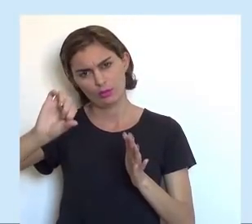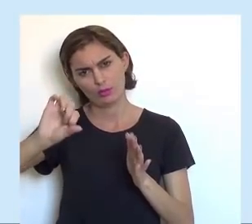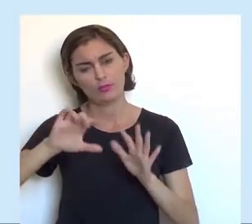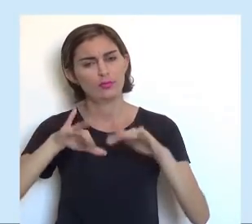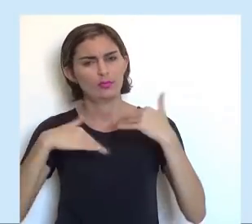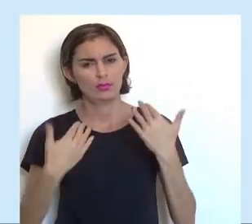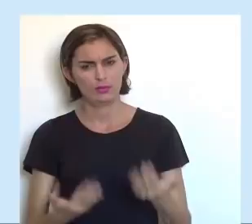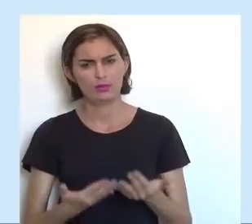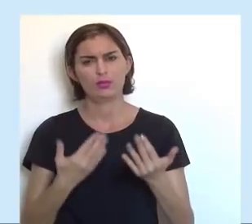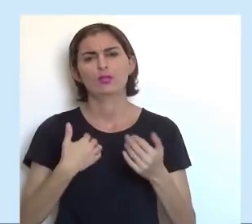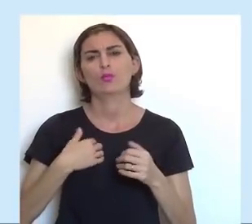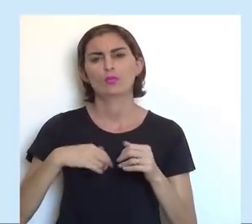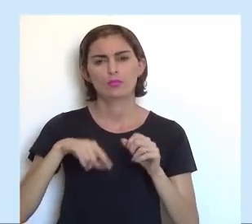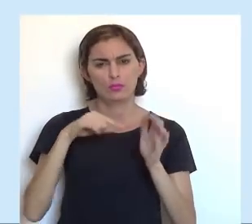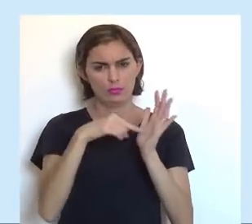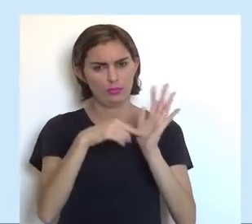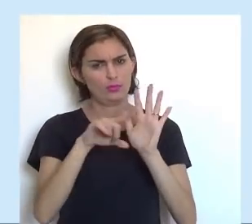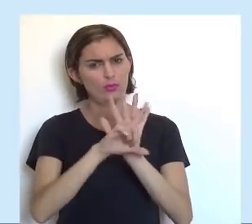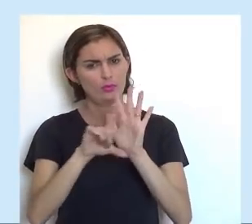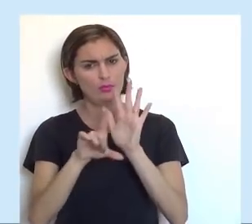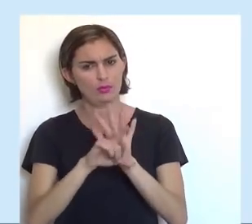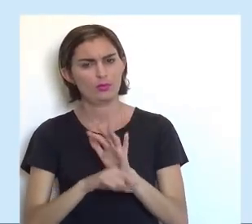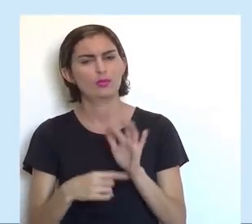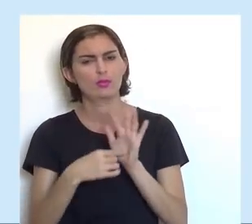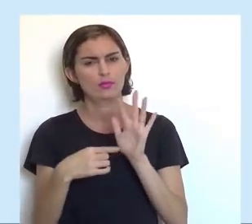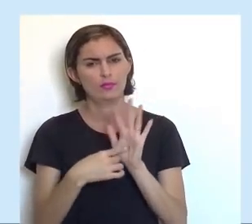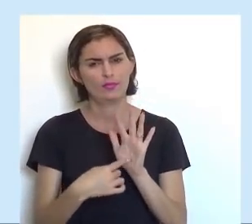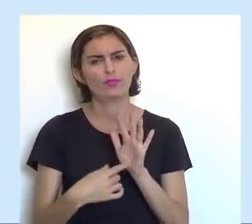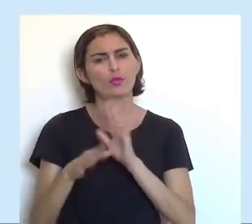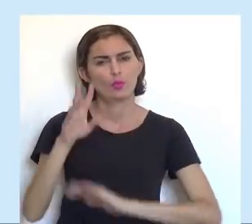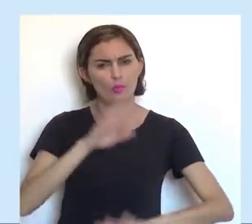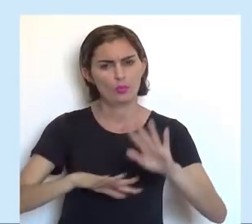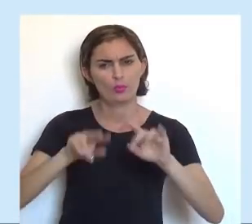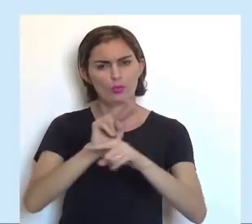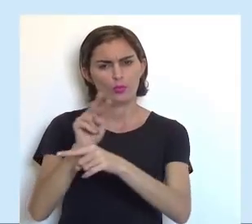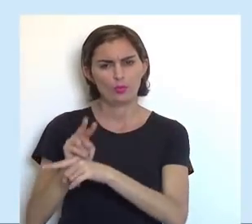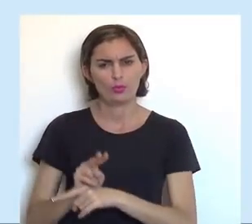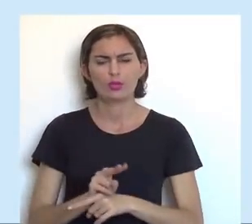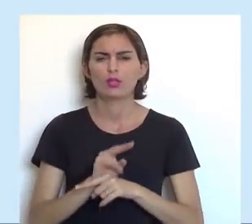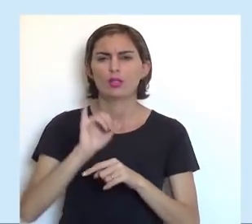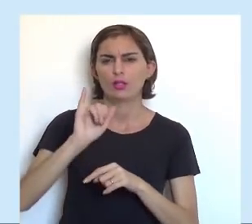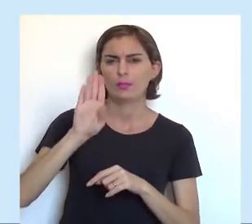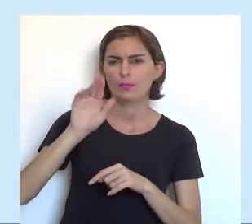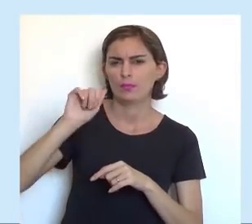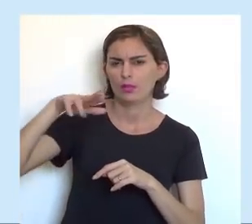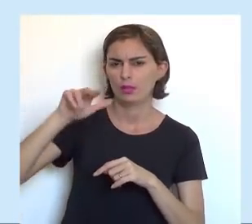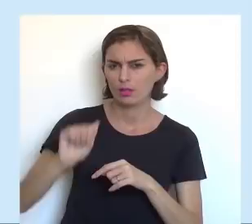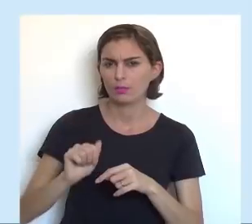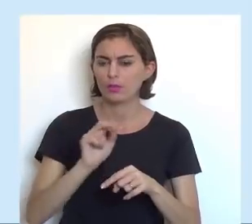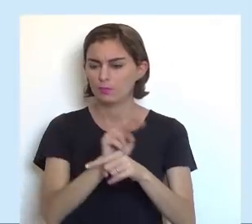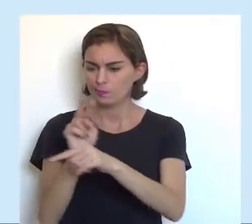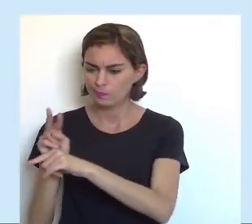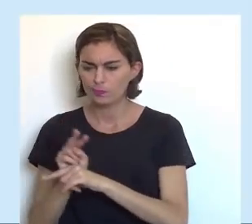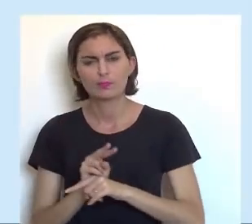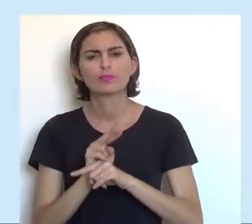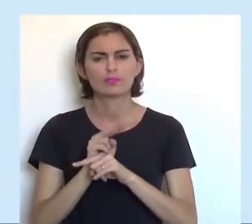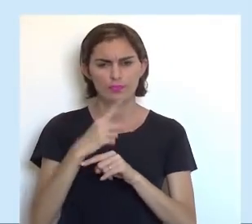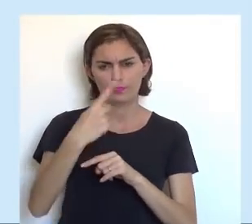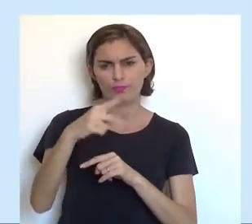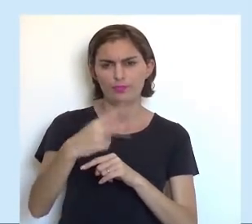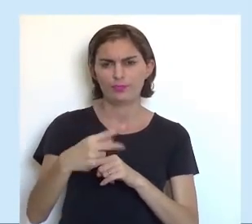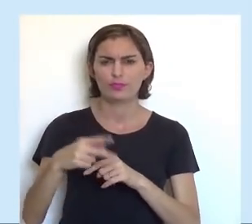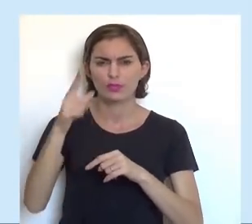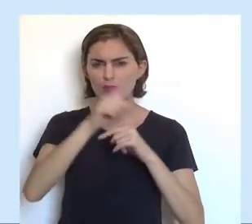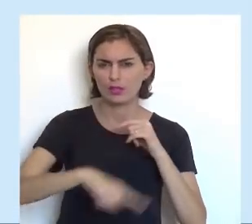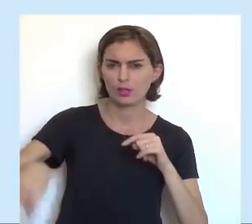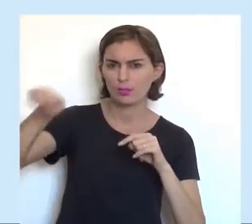416/2009. Então, baseado nessa lei, tá? Com cuidado com o CONAMA, que o IBAMA teve com